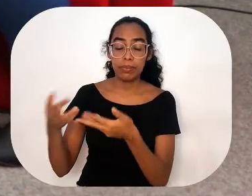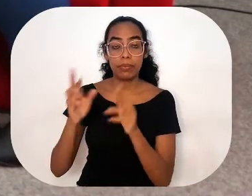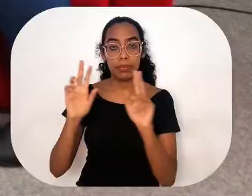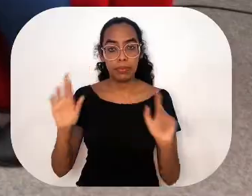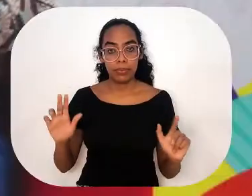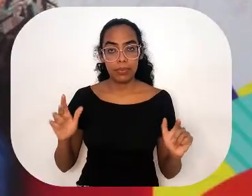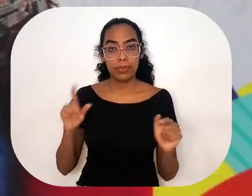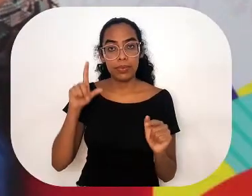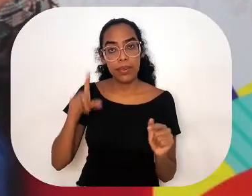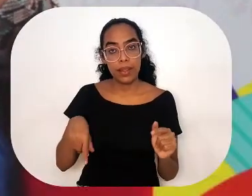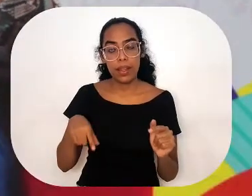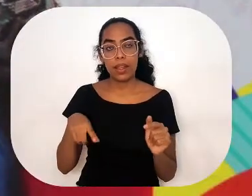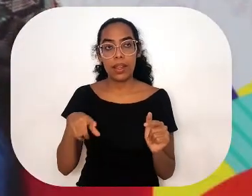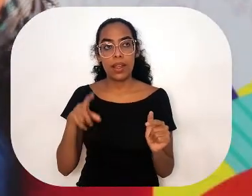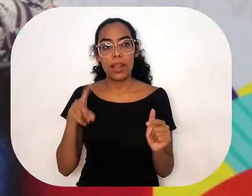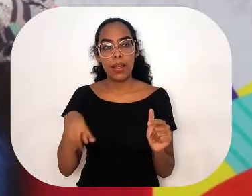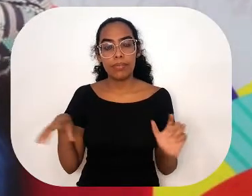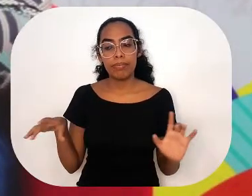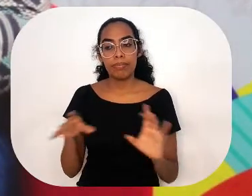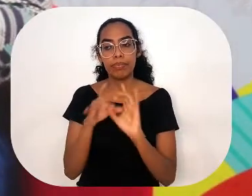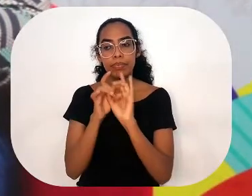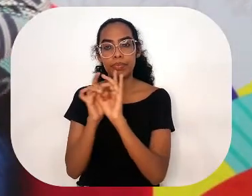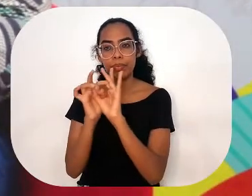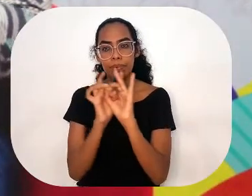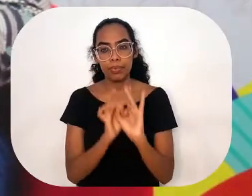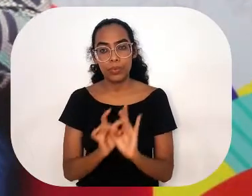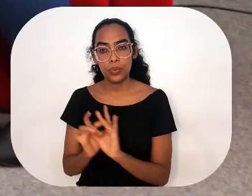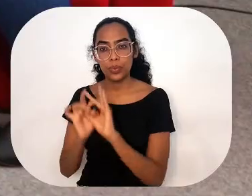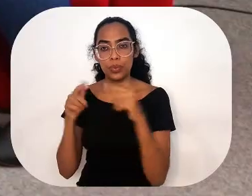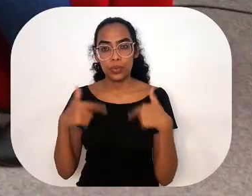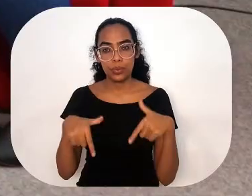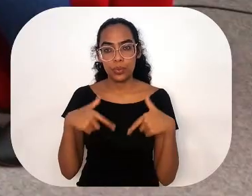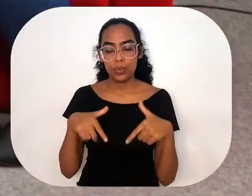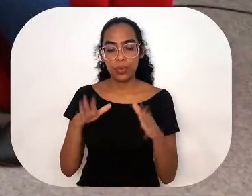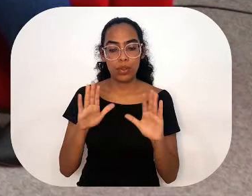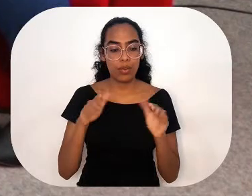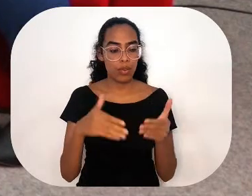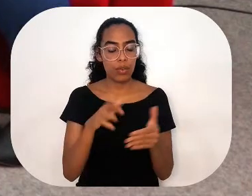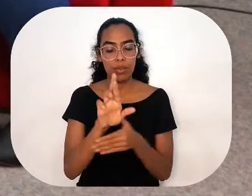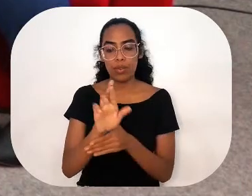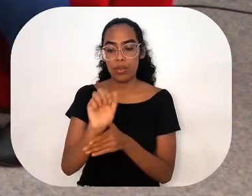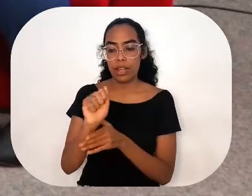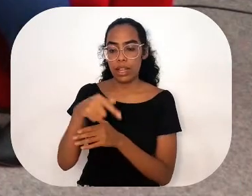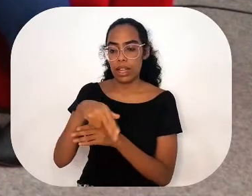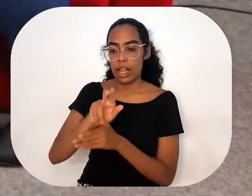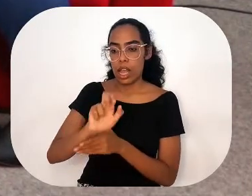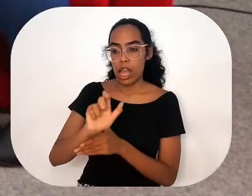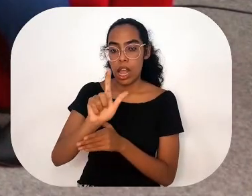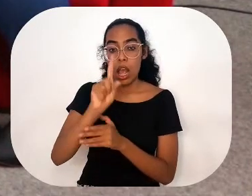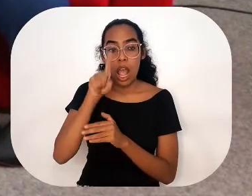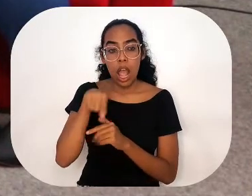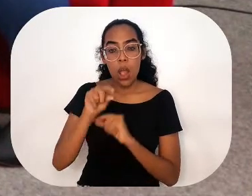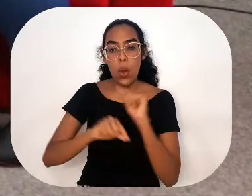interdisciplinar e o mundo os laços também que nos une nesse trabalho sobre a Raquel de Queiroz